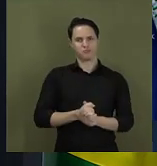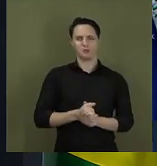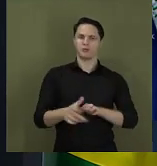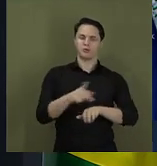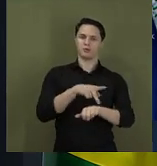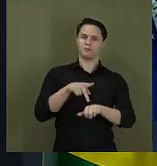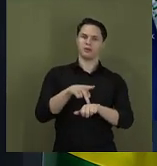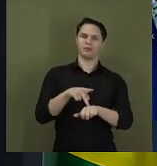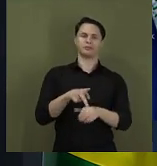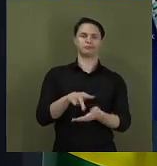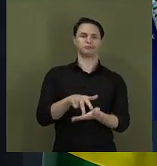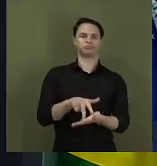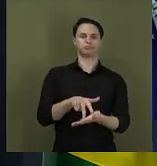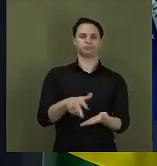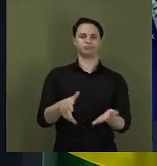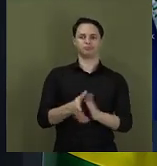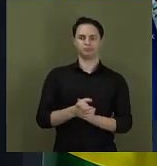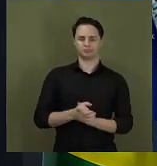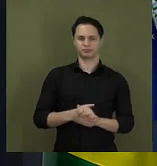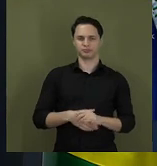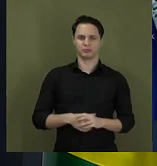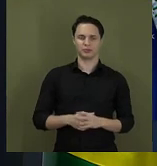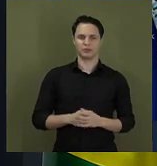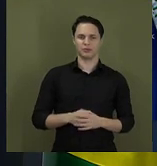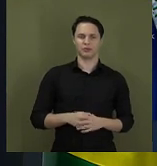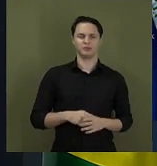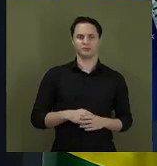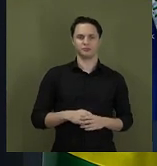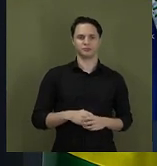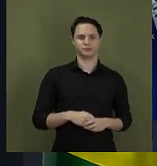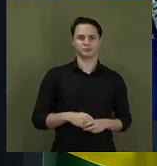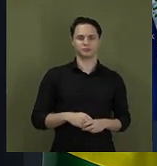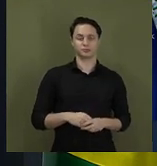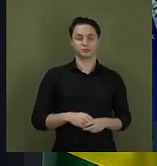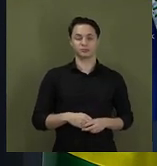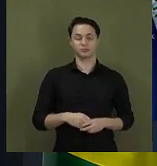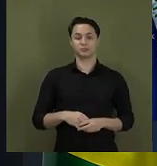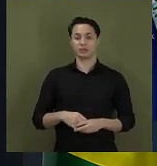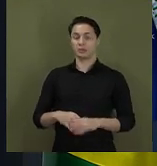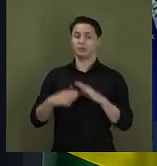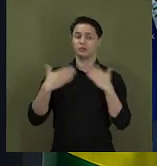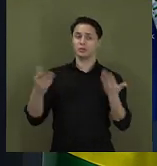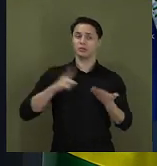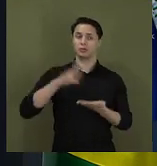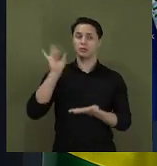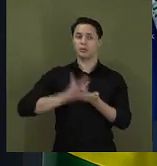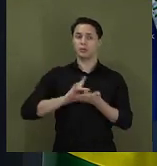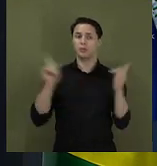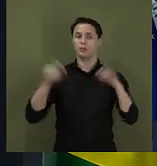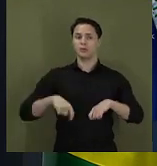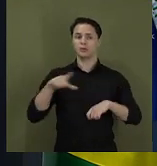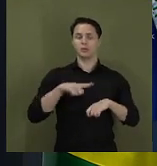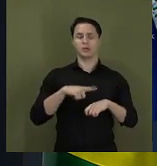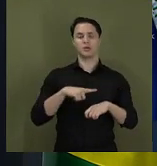país se sustentou. Tanta eficiência só foi possível pela